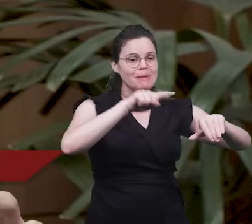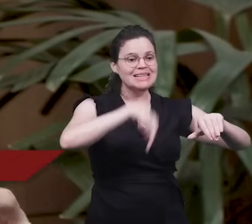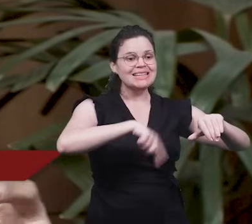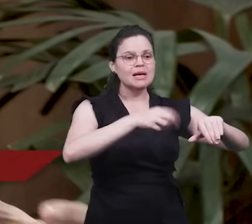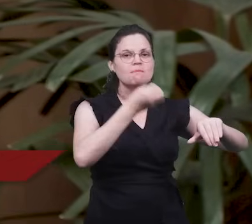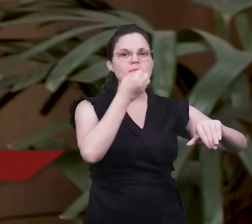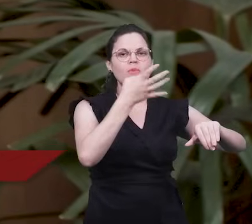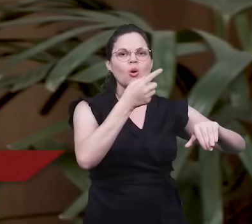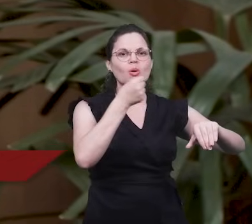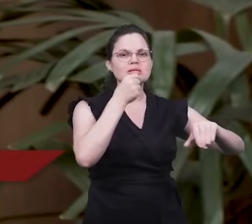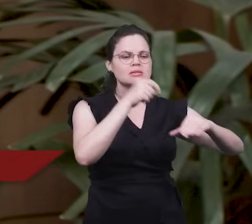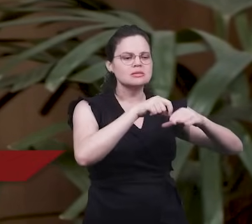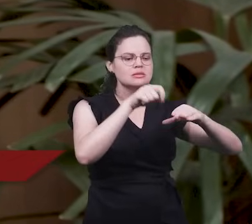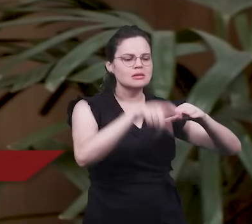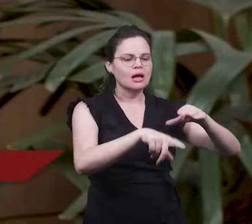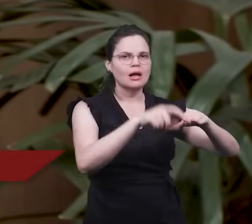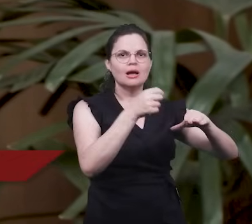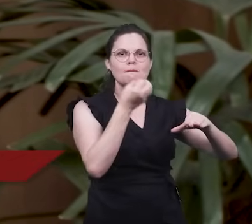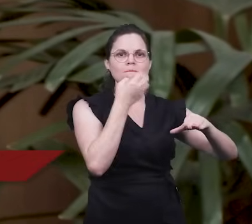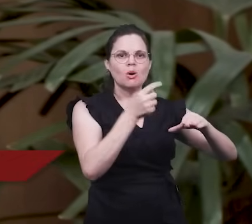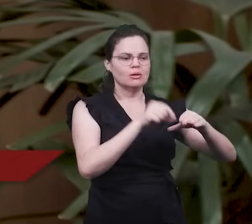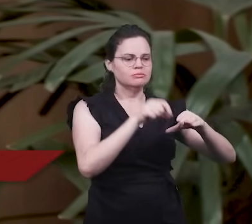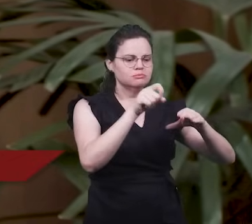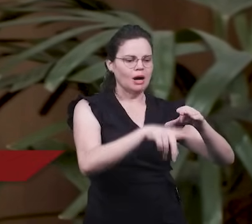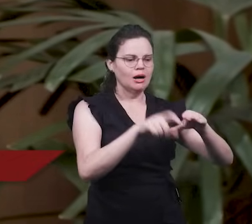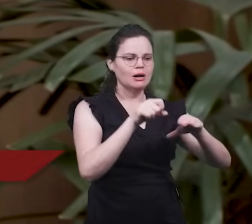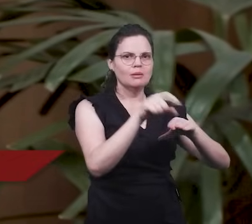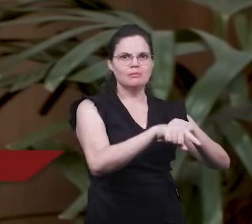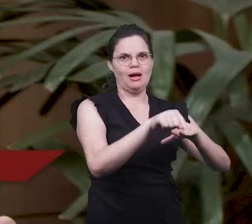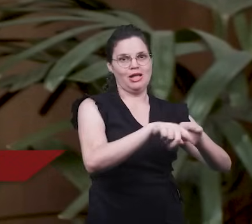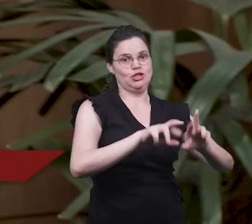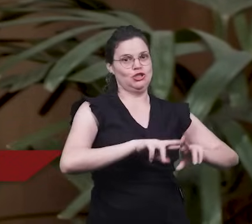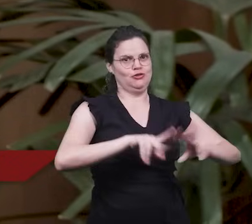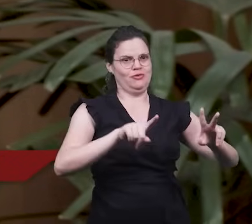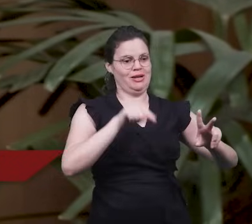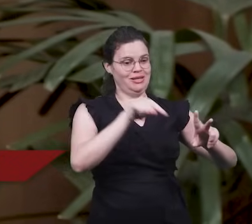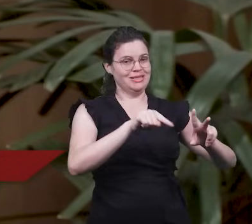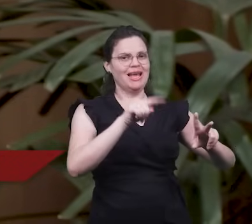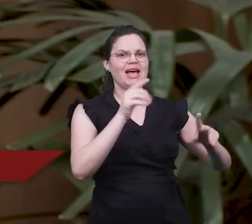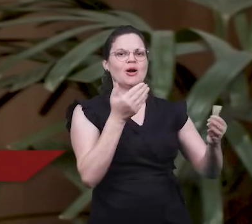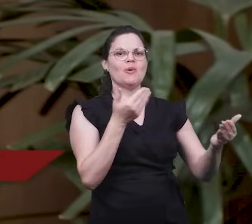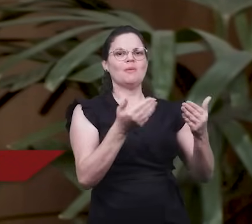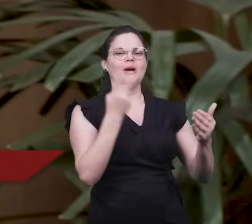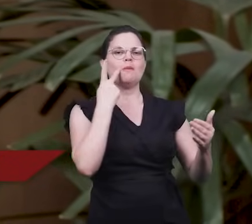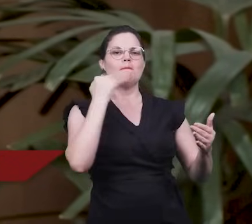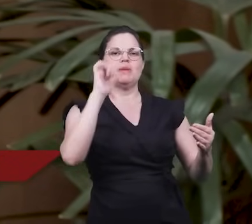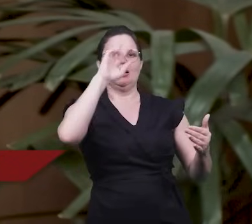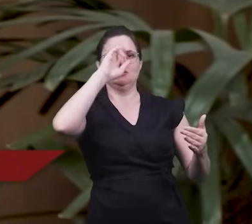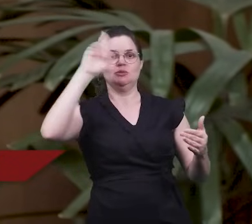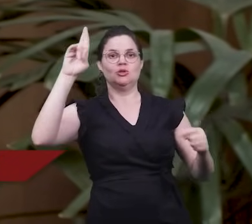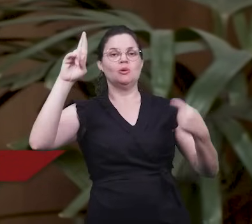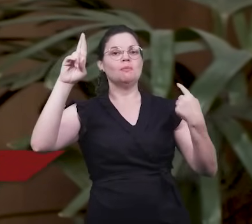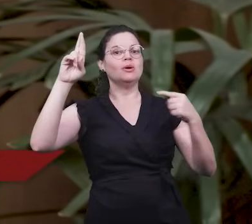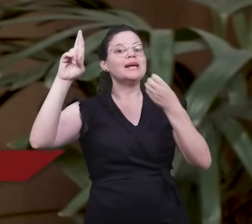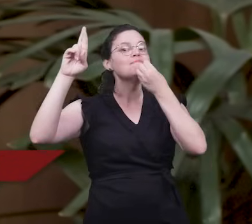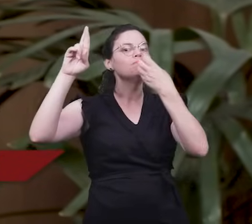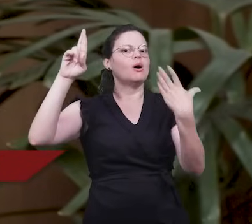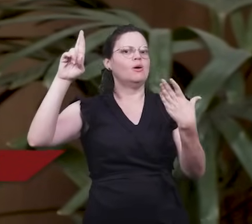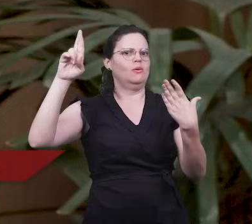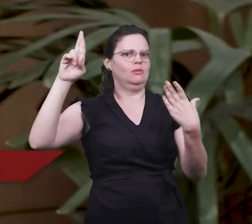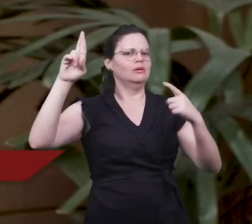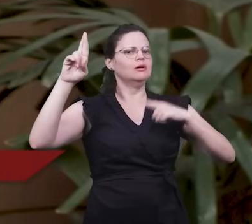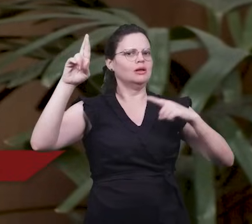semeou a boa semente. O dono daquele campo falava a respeito do Pai, do Senhor, que semeou a